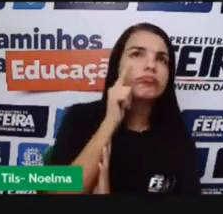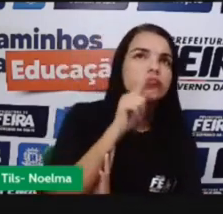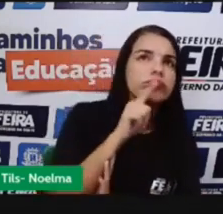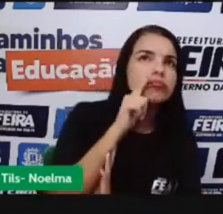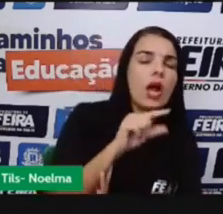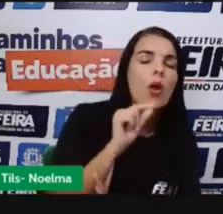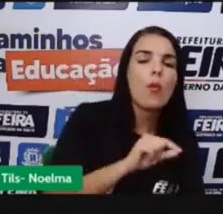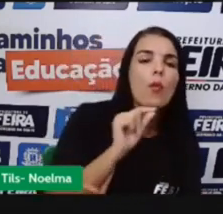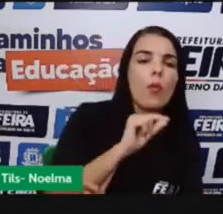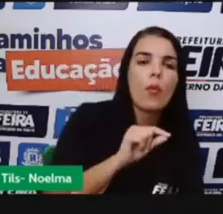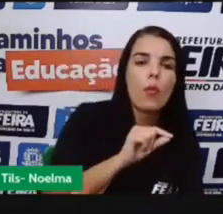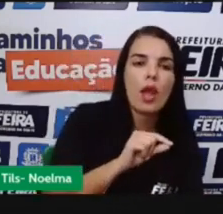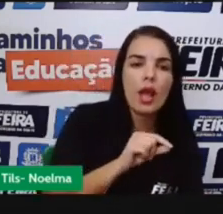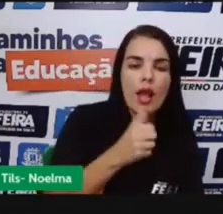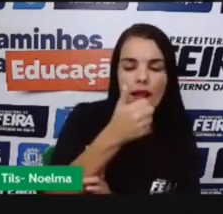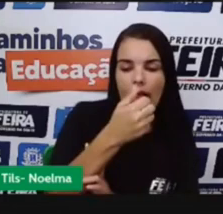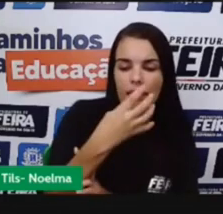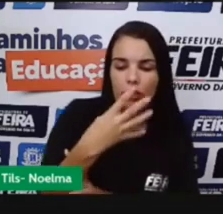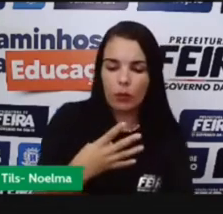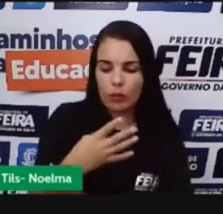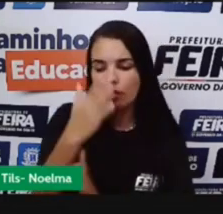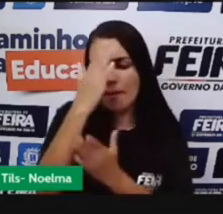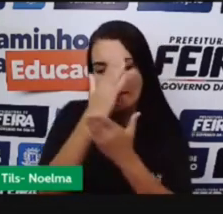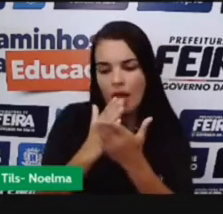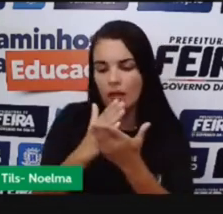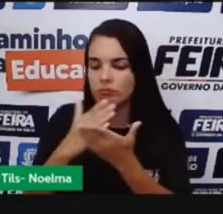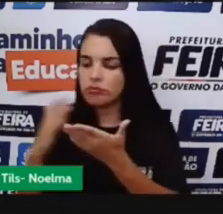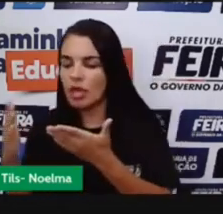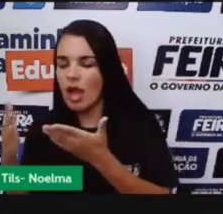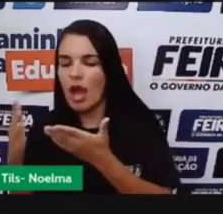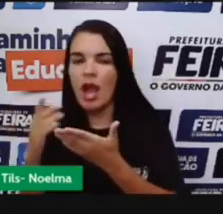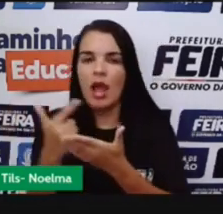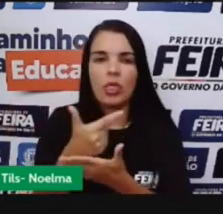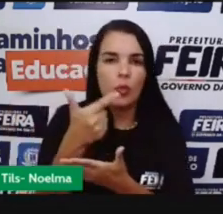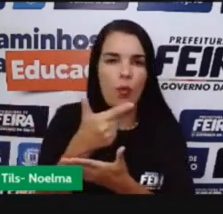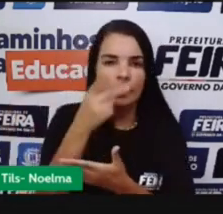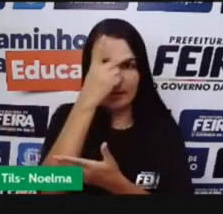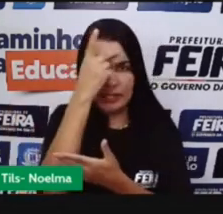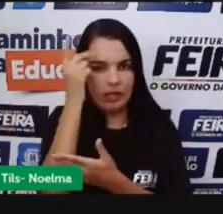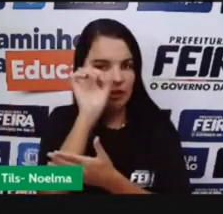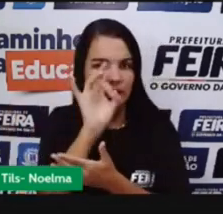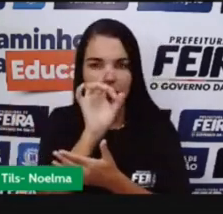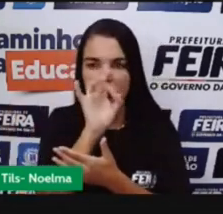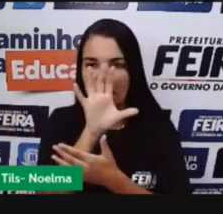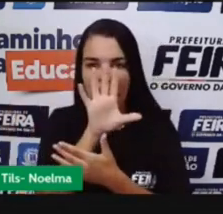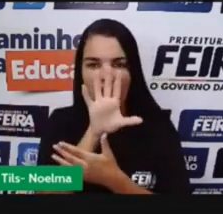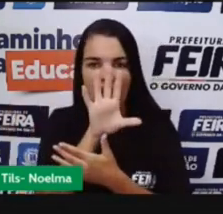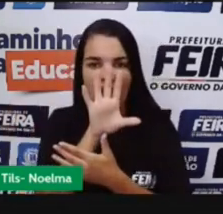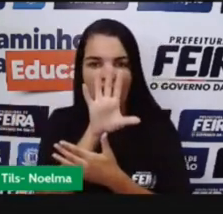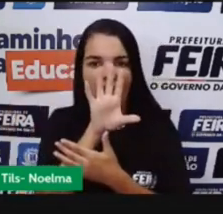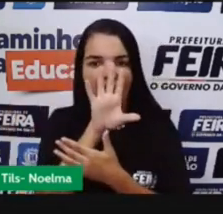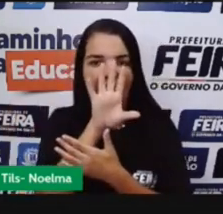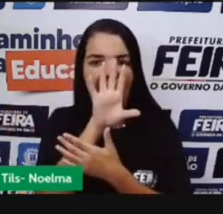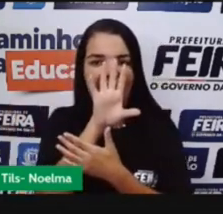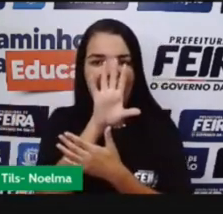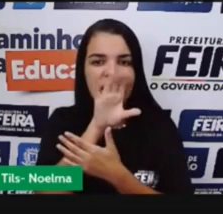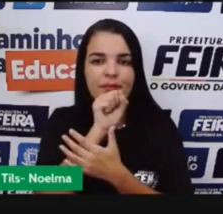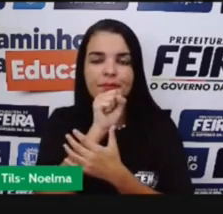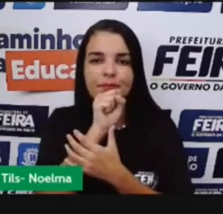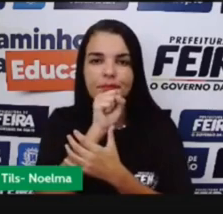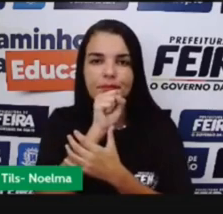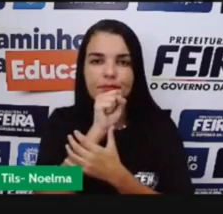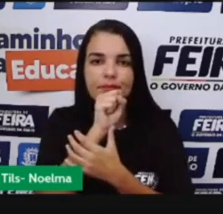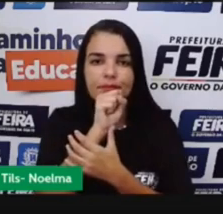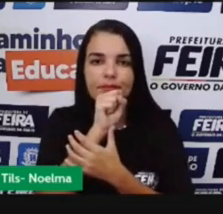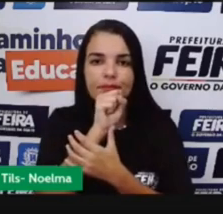vou dividir. Eu vou pegar os 14, que é o inteiro, para dividir para duas pessoas. Esse 2 representa o divisor.